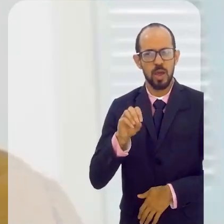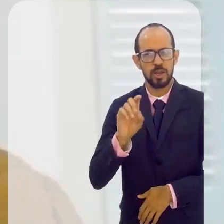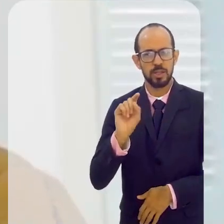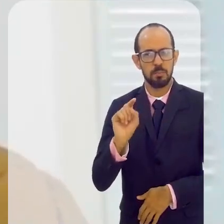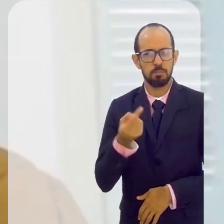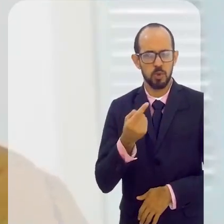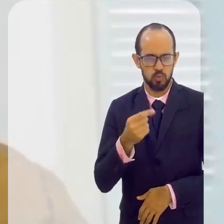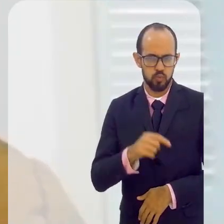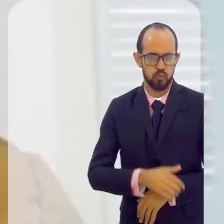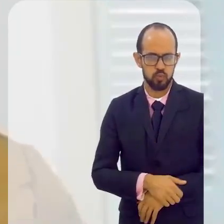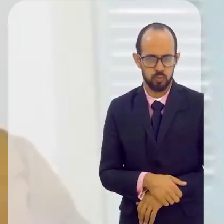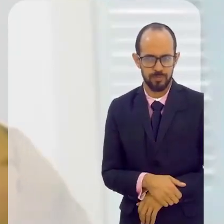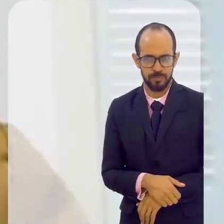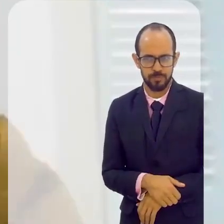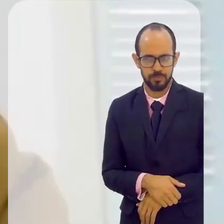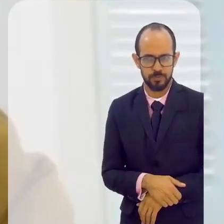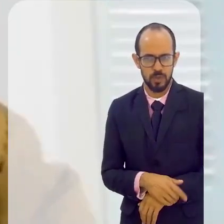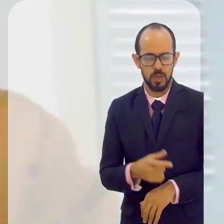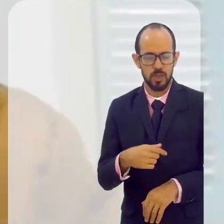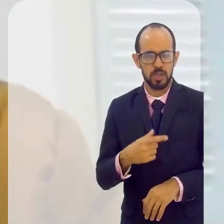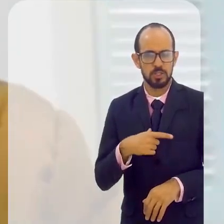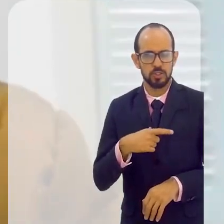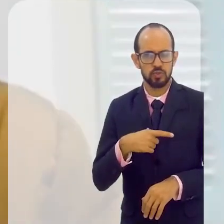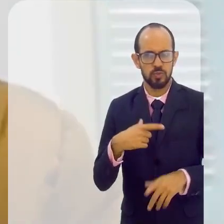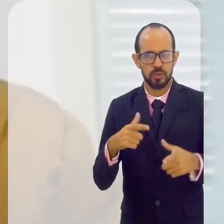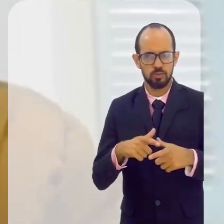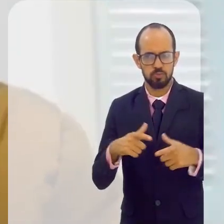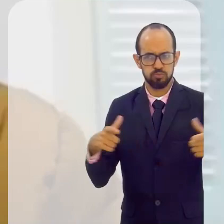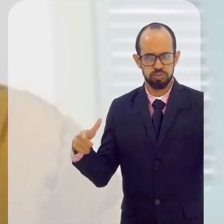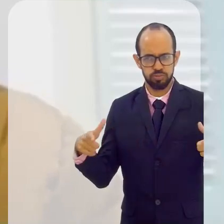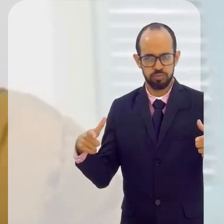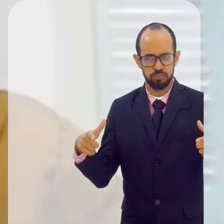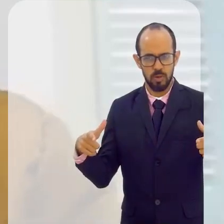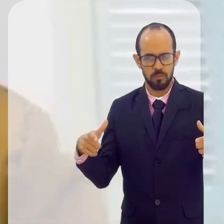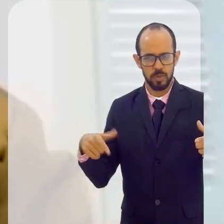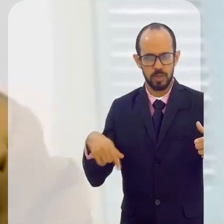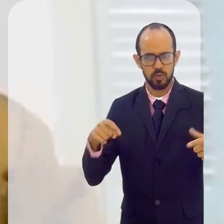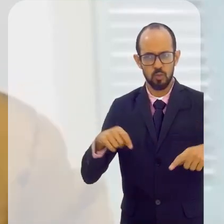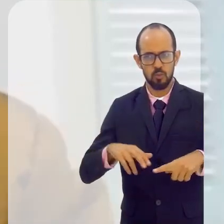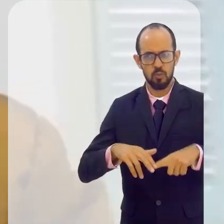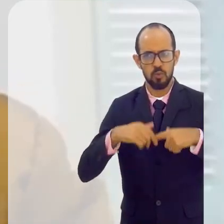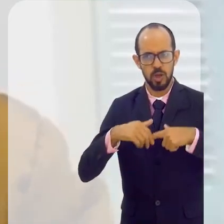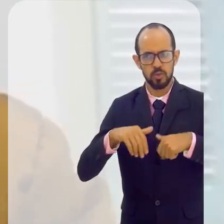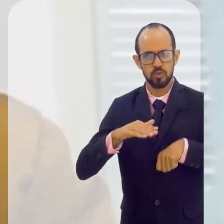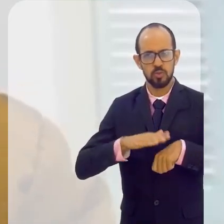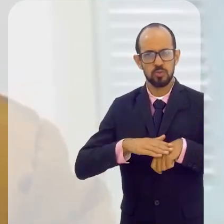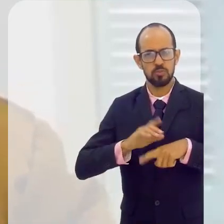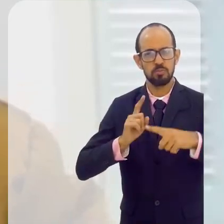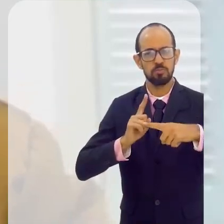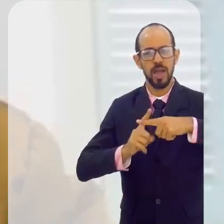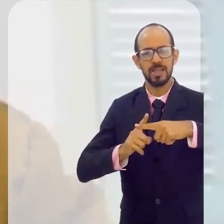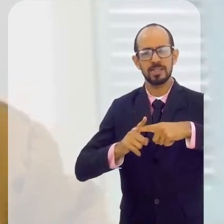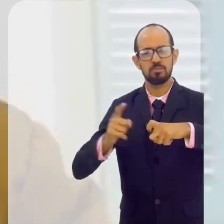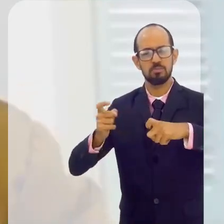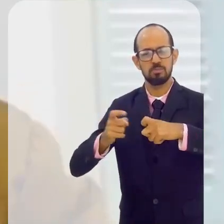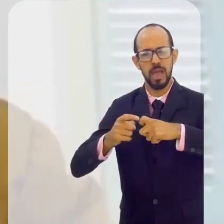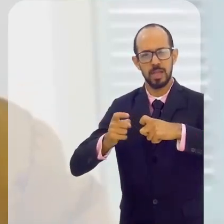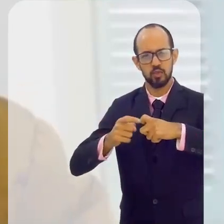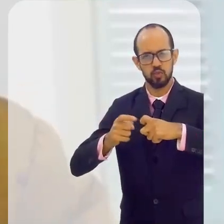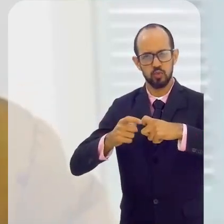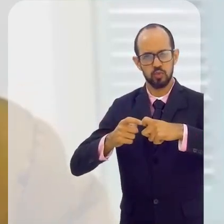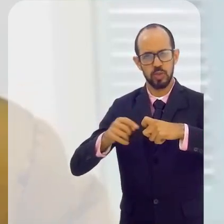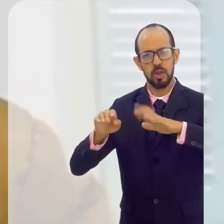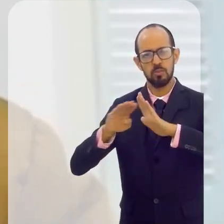40 mil vagas, né? Então, a gente teve uma expansão no último ano, nos últimos anos, em função do mais médicos, né? Porque as